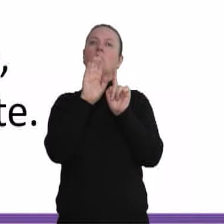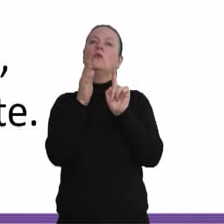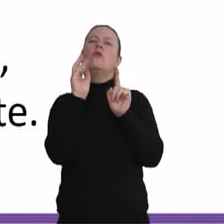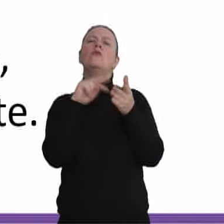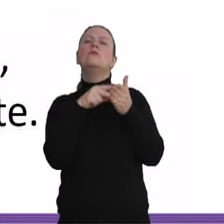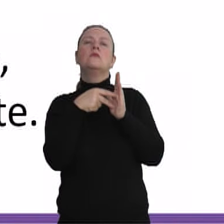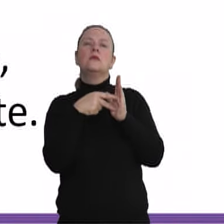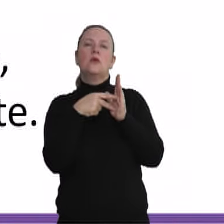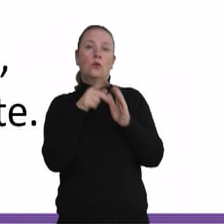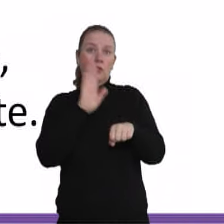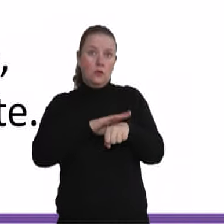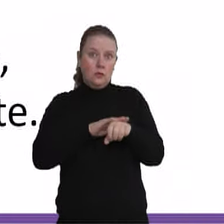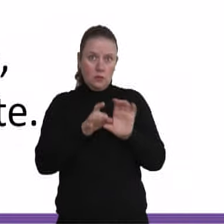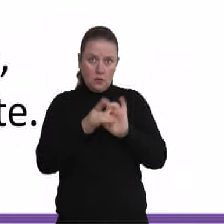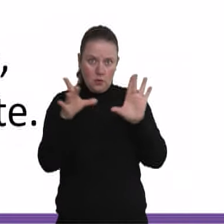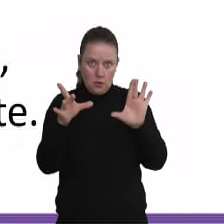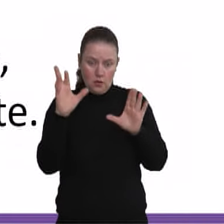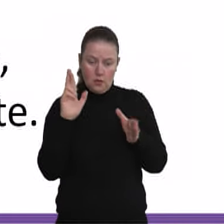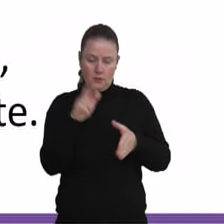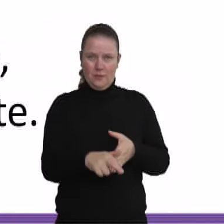aí.